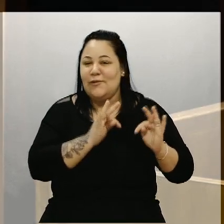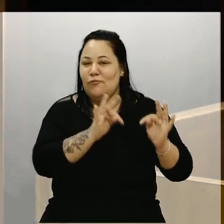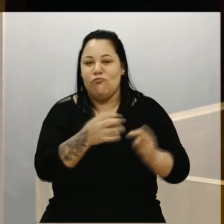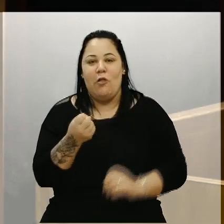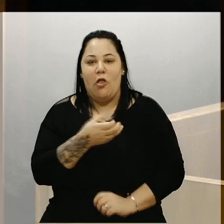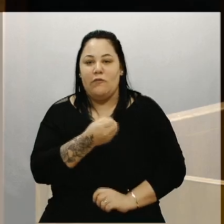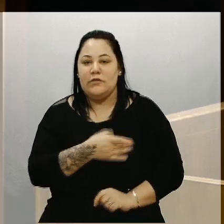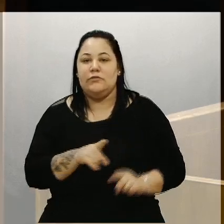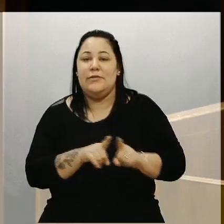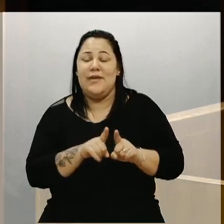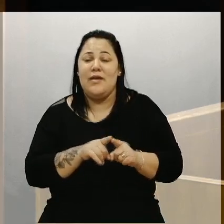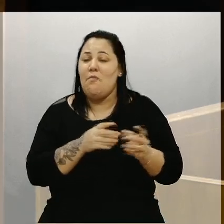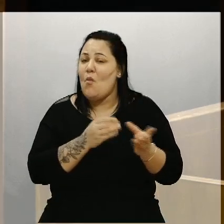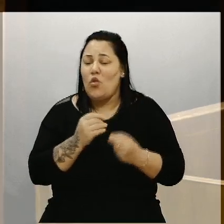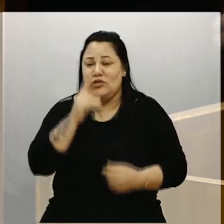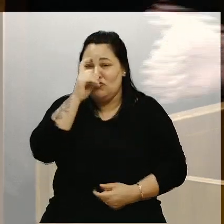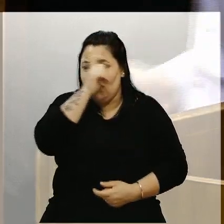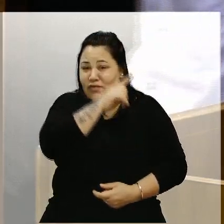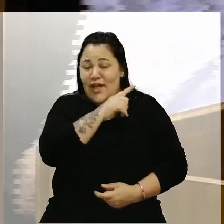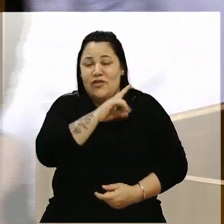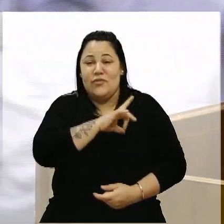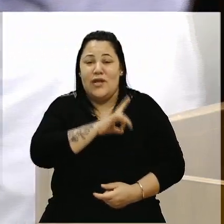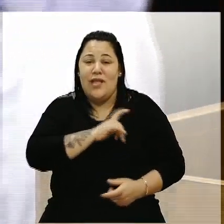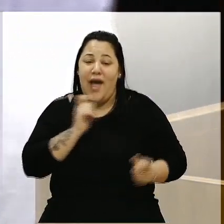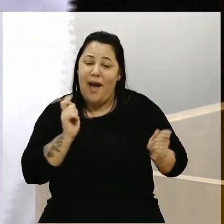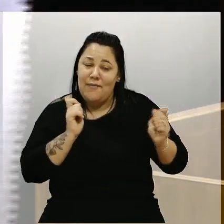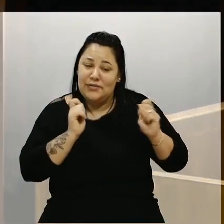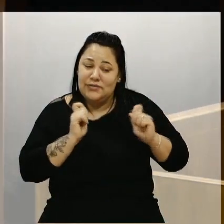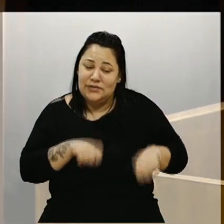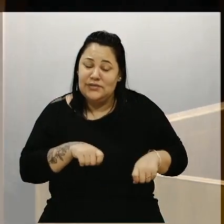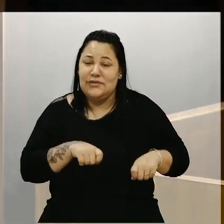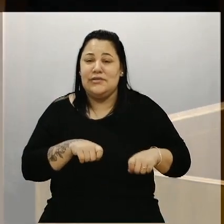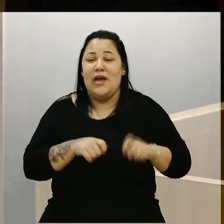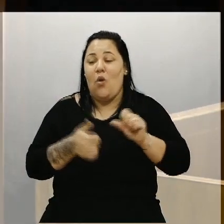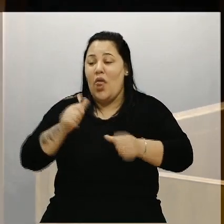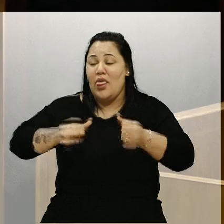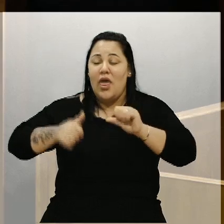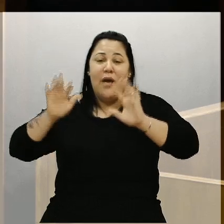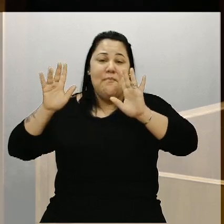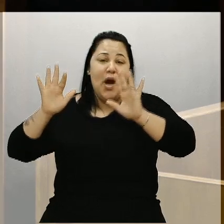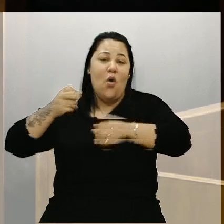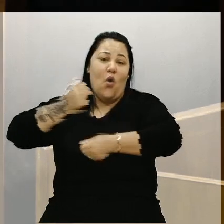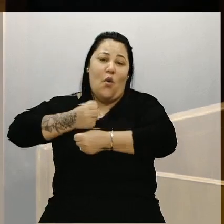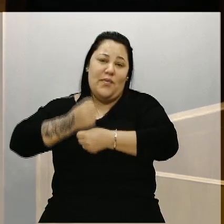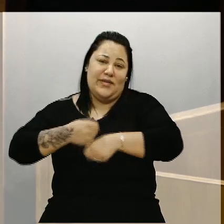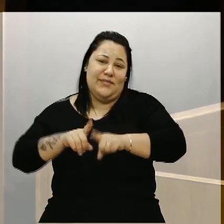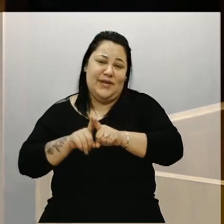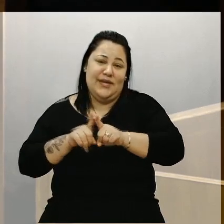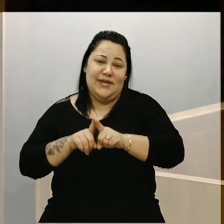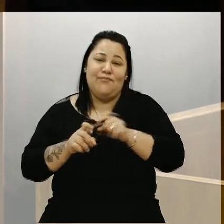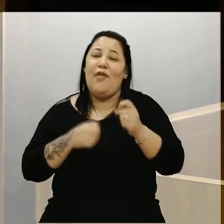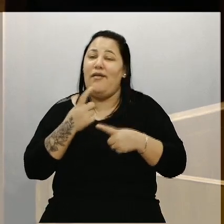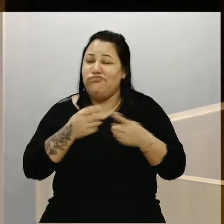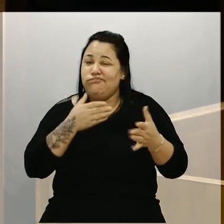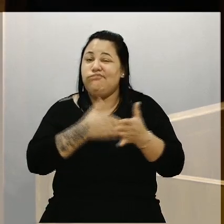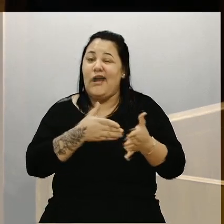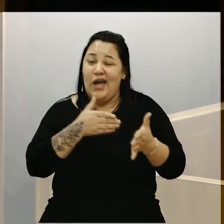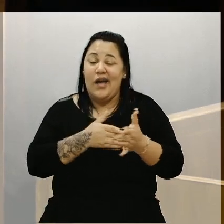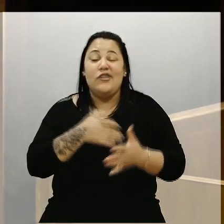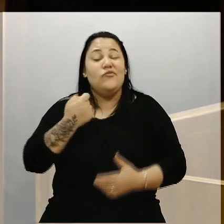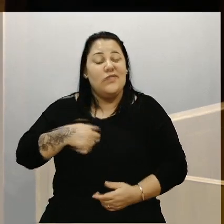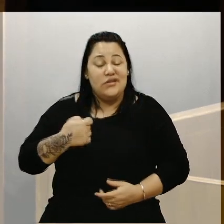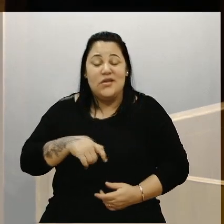inovações e as dificuldades na capacitação e qualificação de mão de obra são alguns dos obstáculos que precisam ser